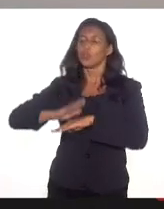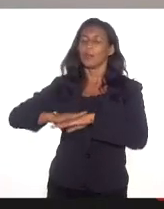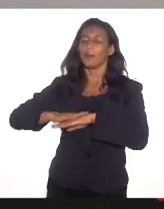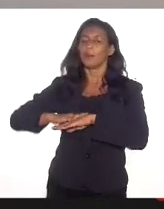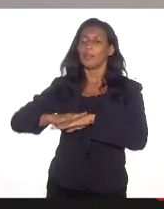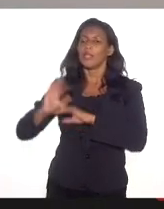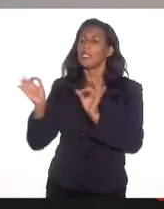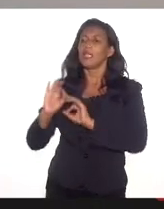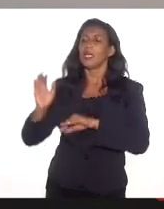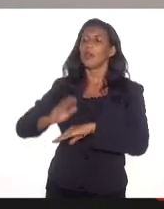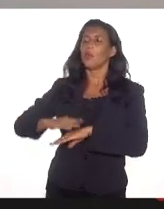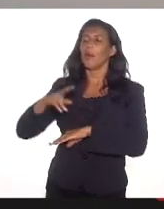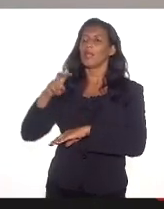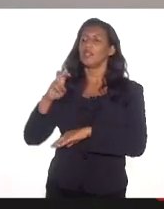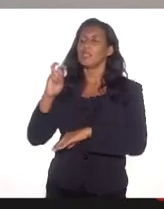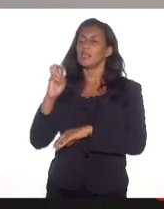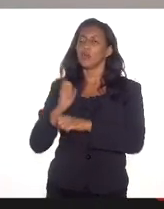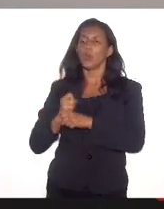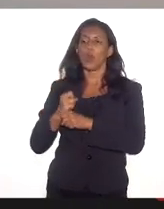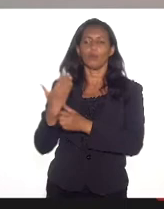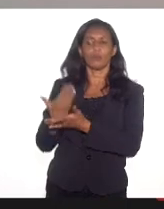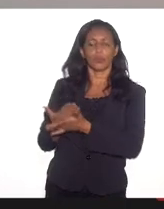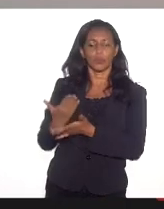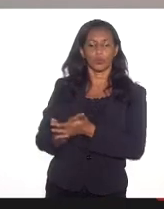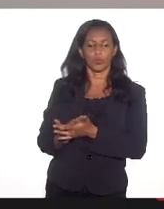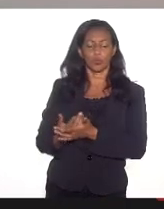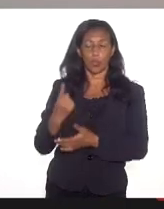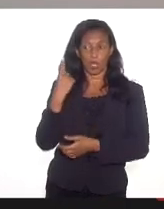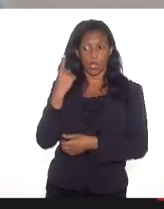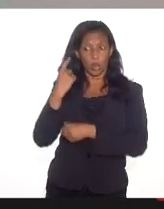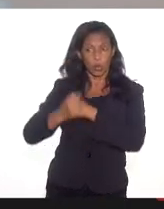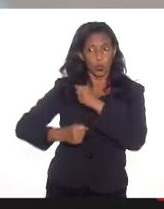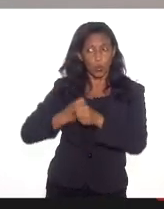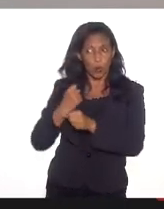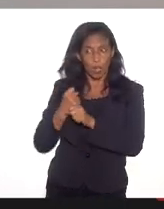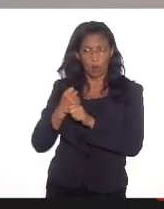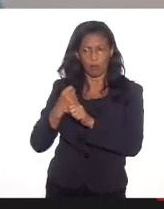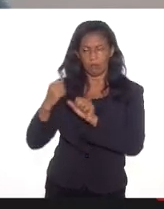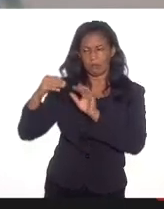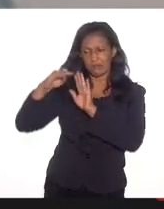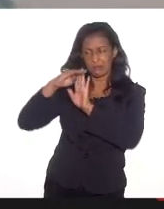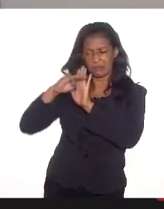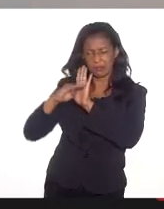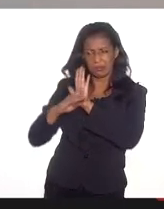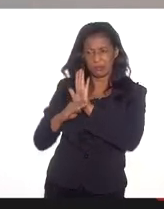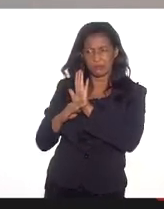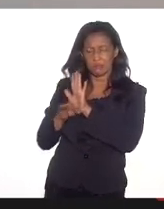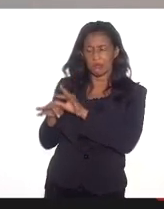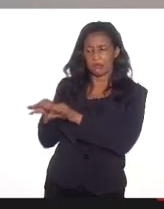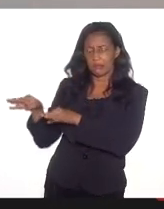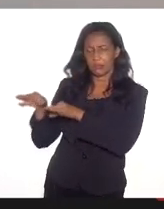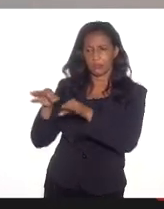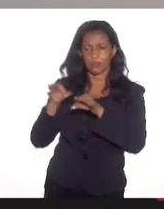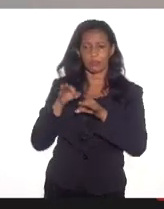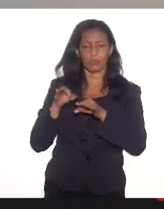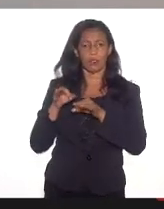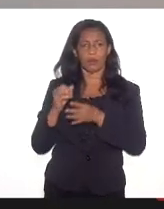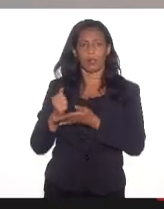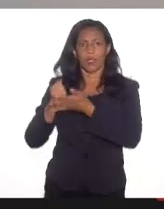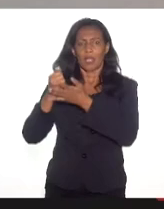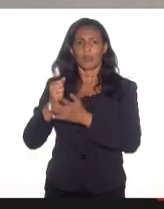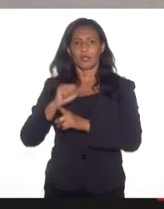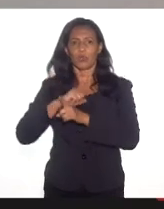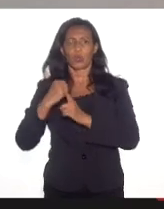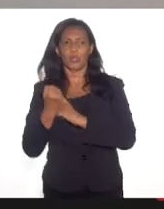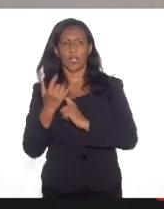5 anos de estudo em um ano com o trabalho organizado pelas áreas de assistência social de saúde